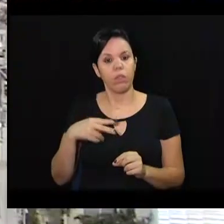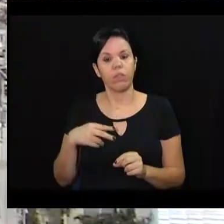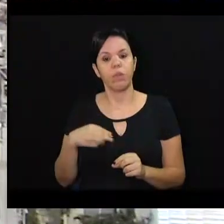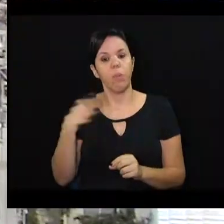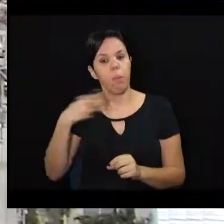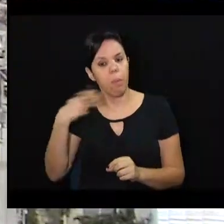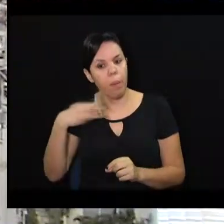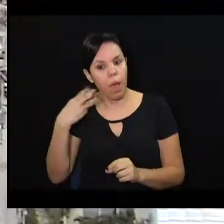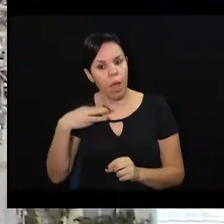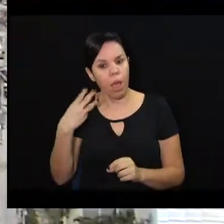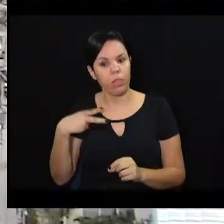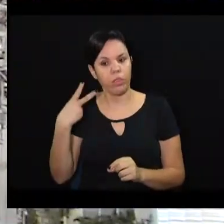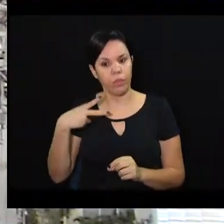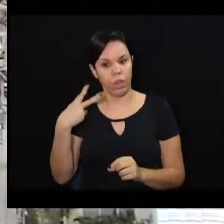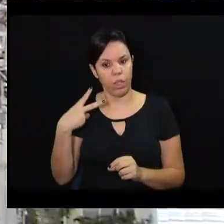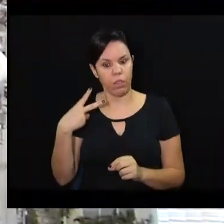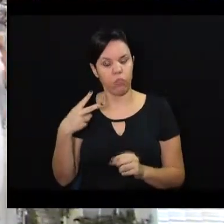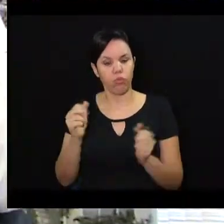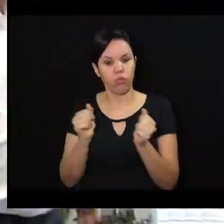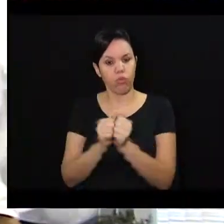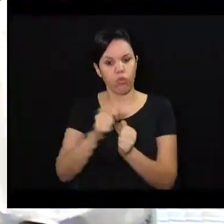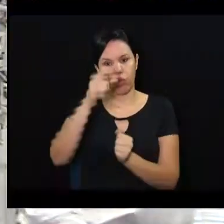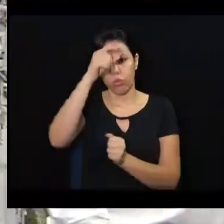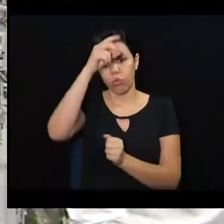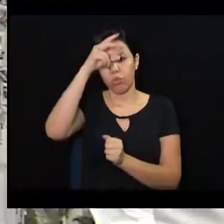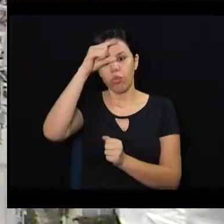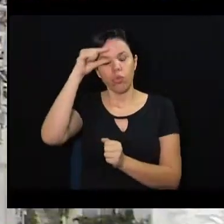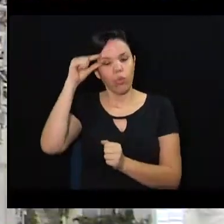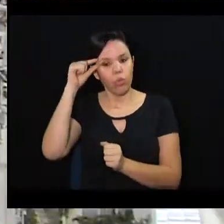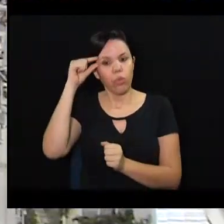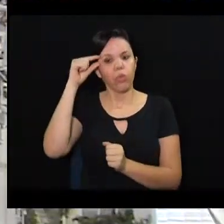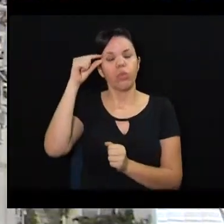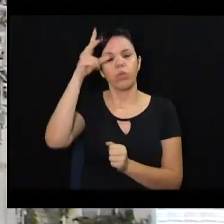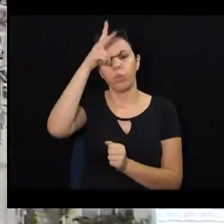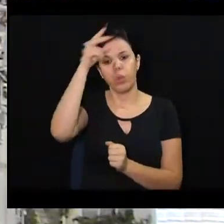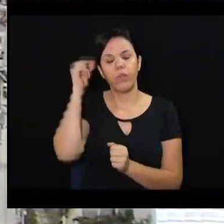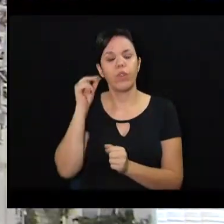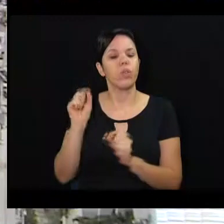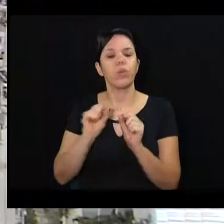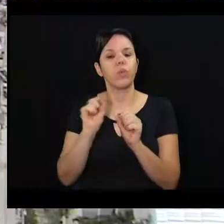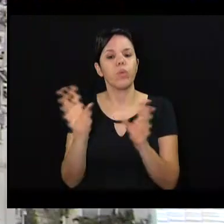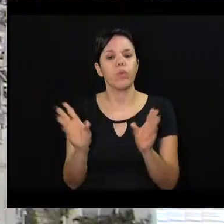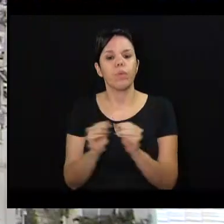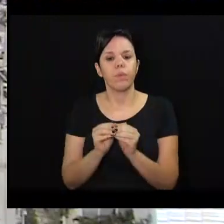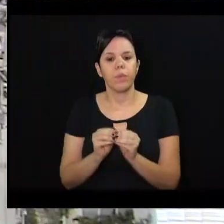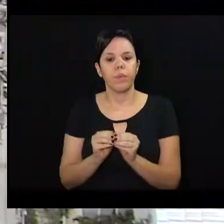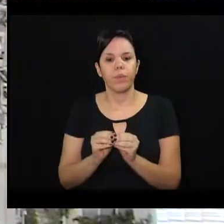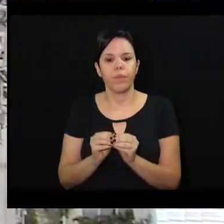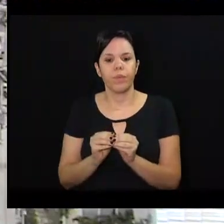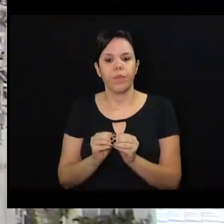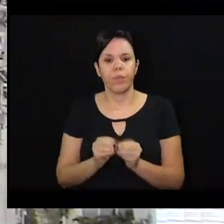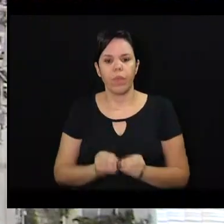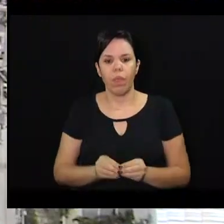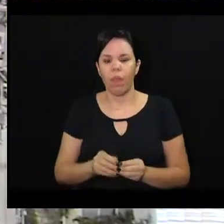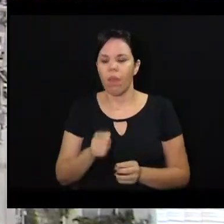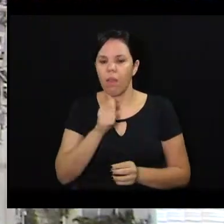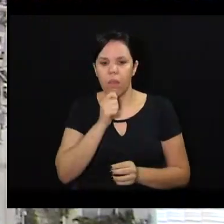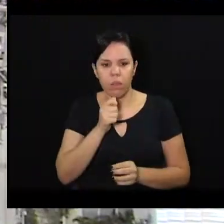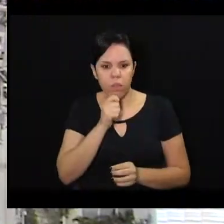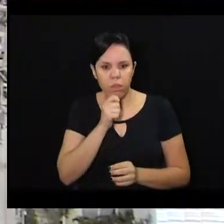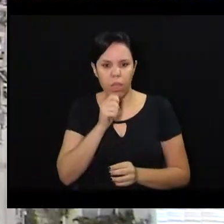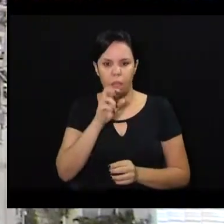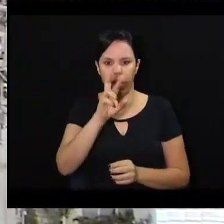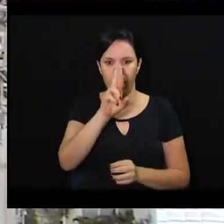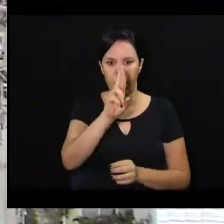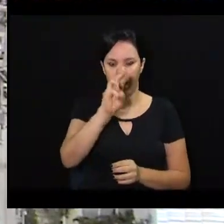Bernardelli, juntamente com o prefeito, a gente chegou à seguinte conclusão de que, devido à não ativação do RMS